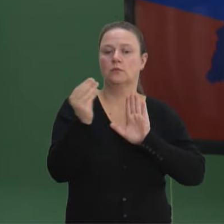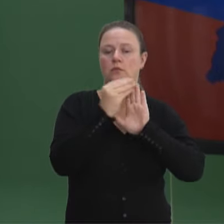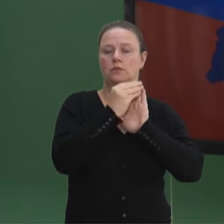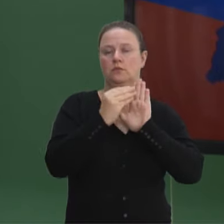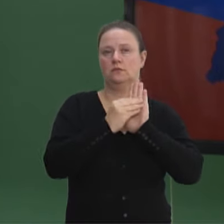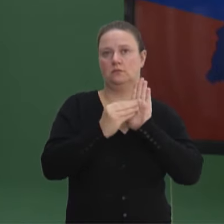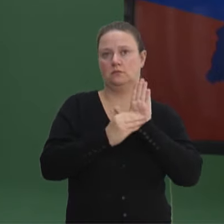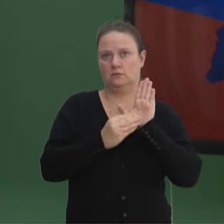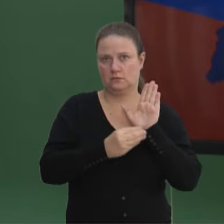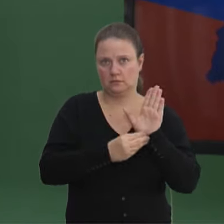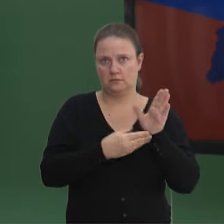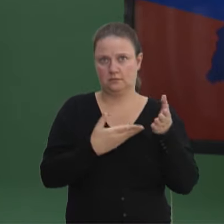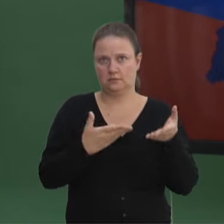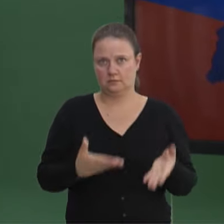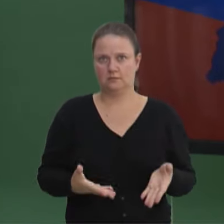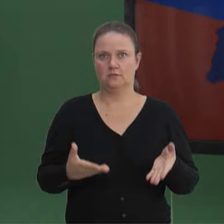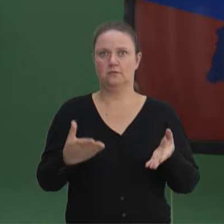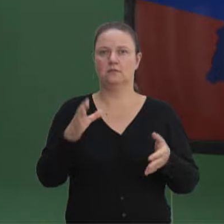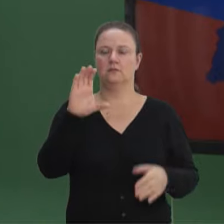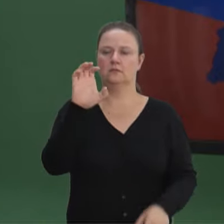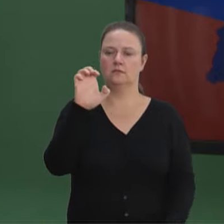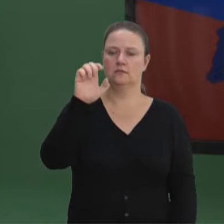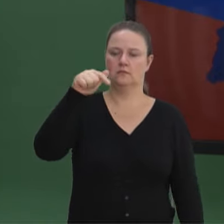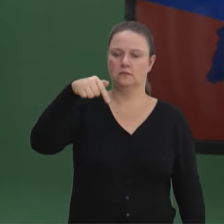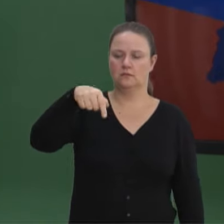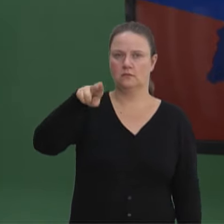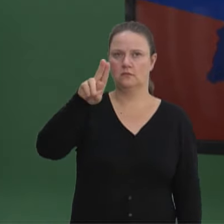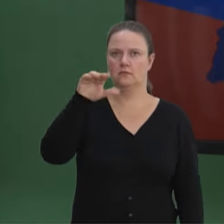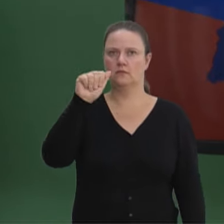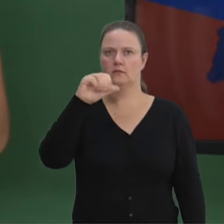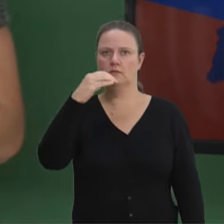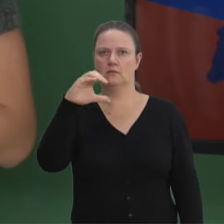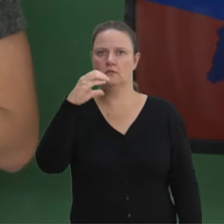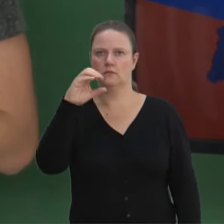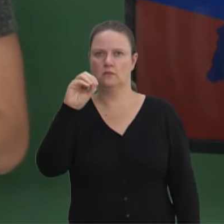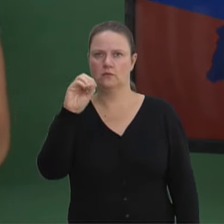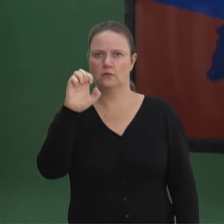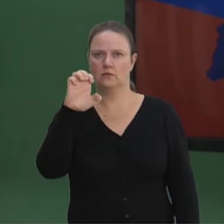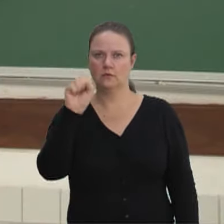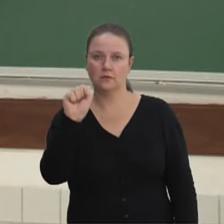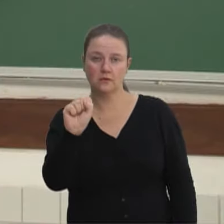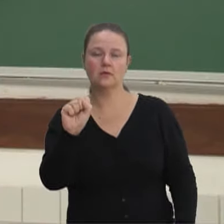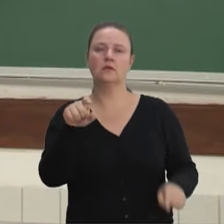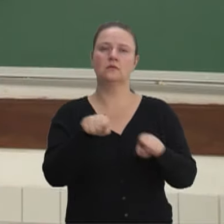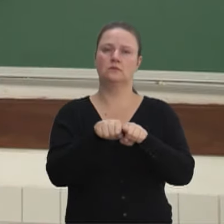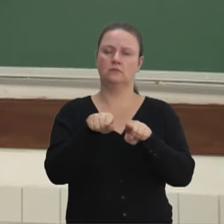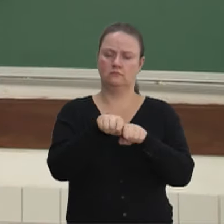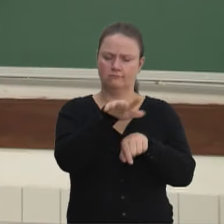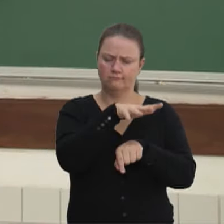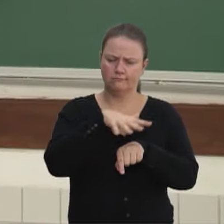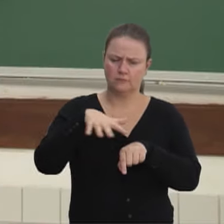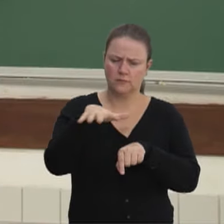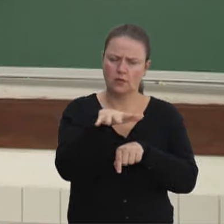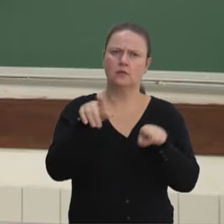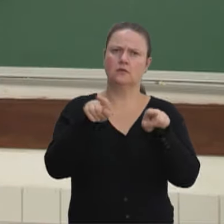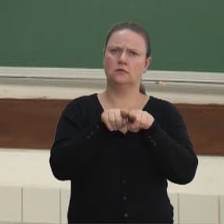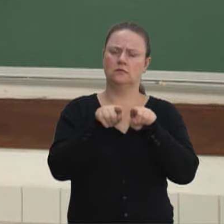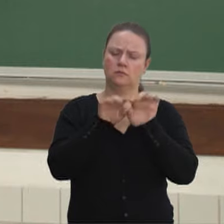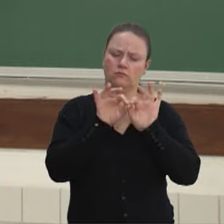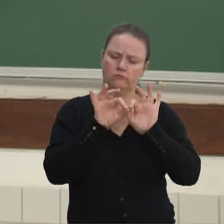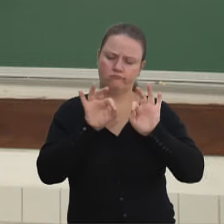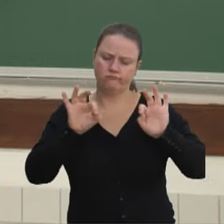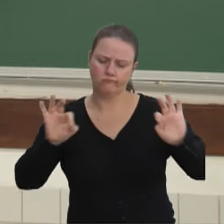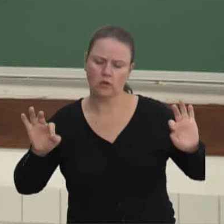conteúdo de equações, né? Da reta, a gente tem a equação geral, a gente tem a equação